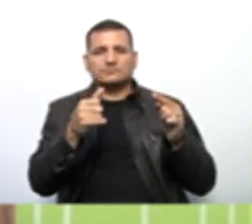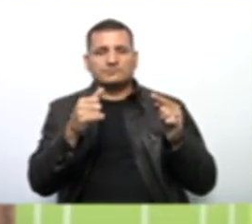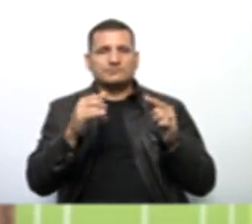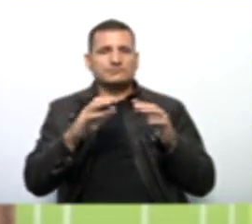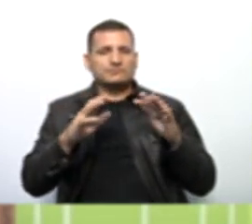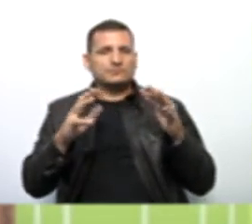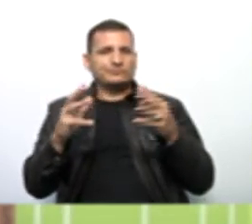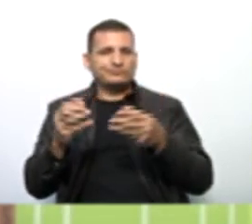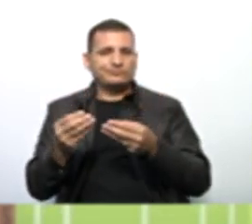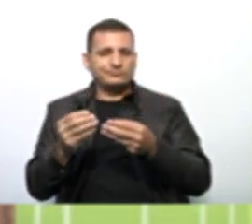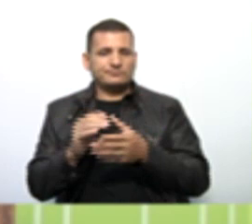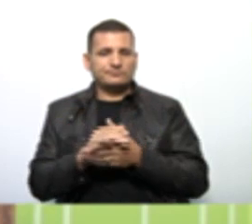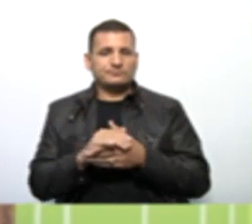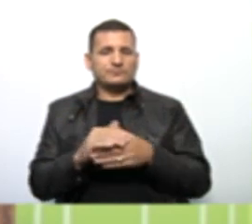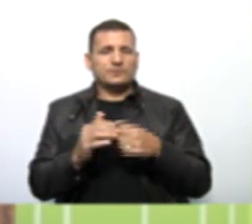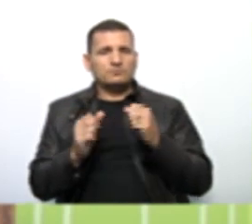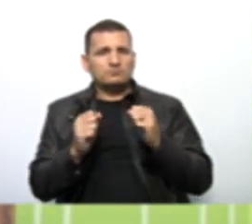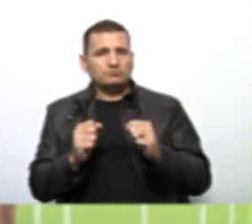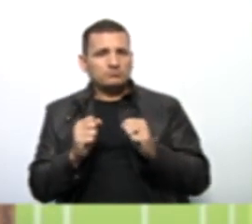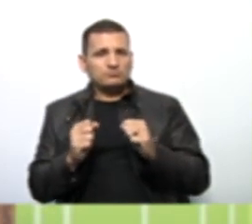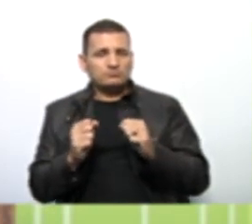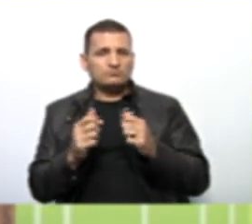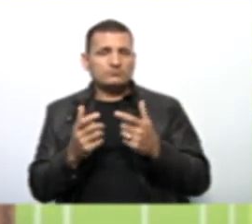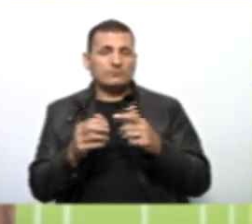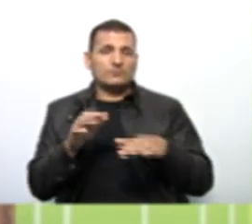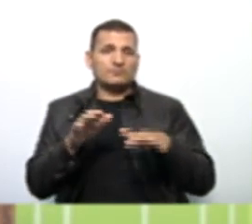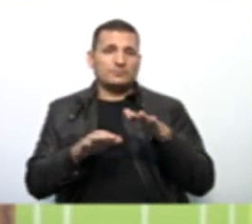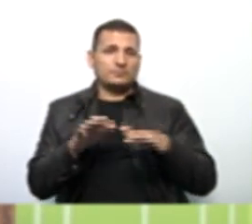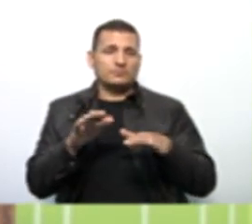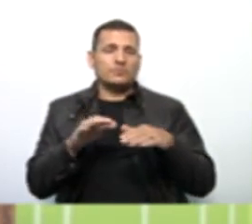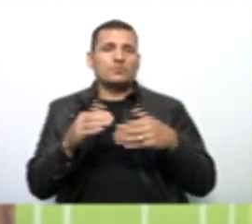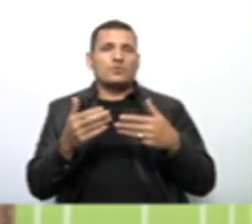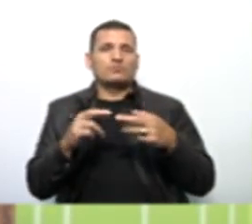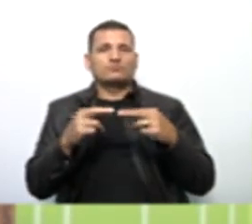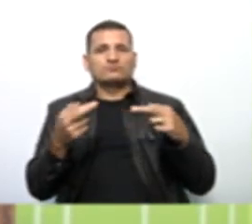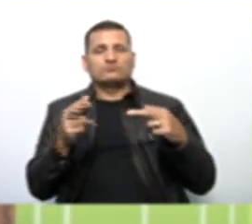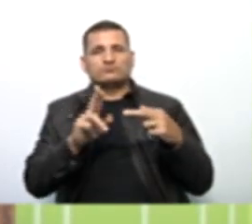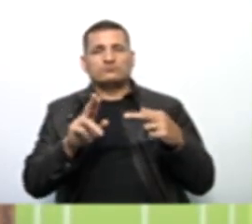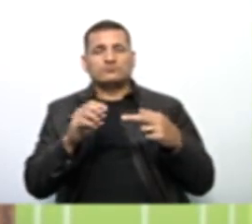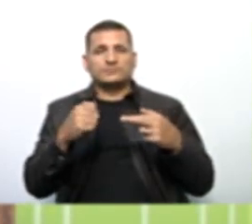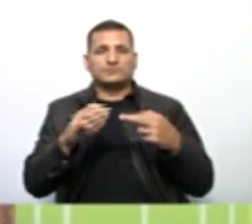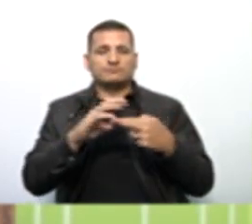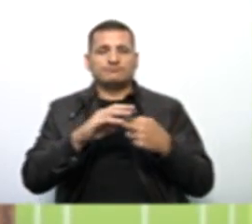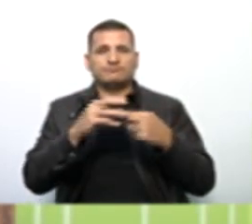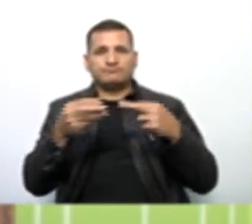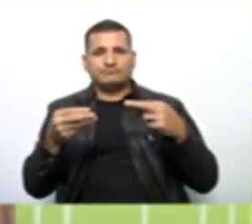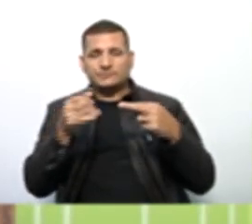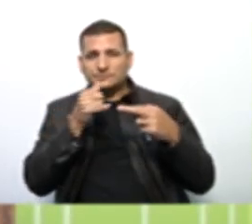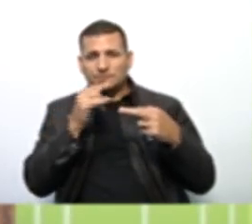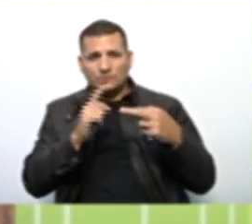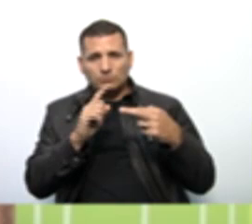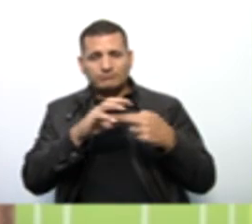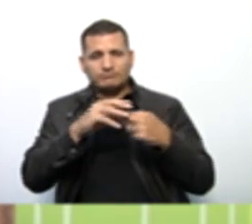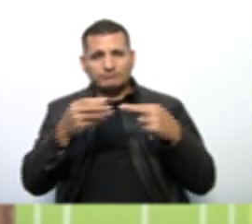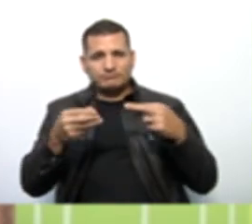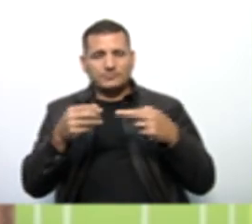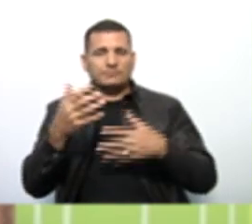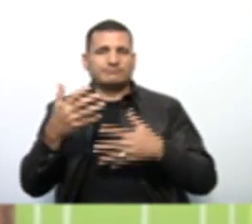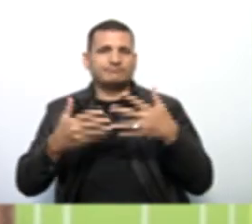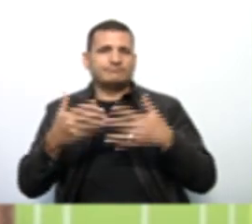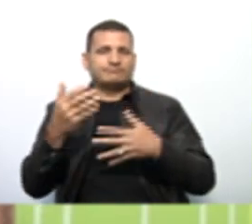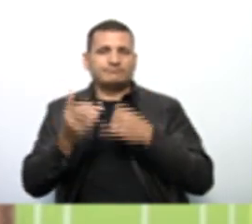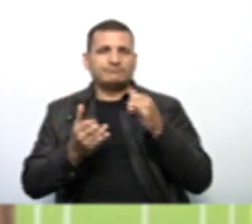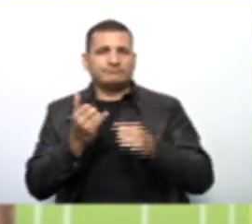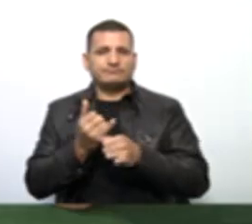o dinho então eu posso passar dependendo do carro que você utiliza tem que ser blindado se não for pessoal causa interferência na